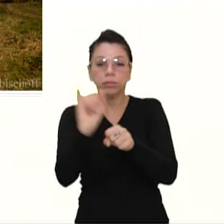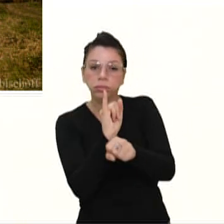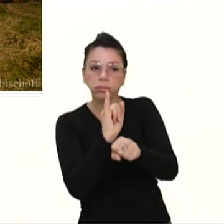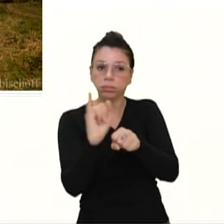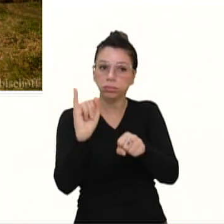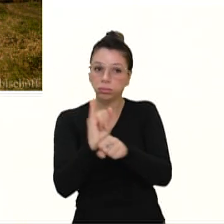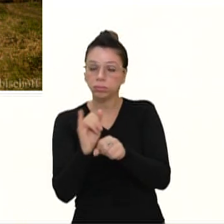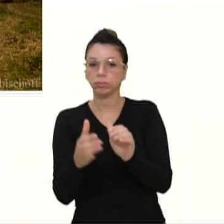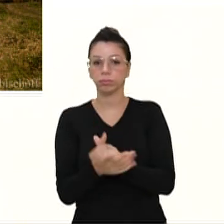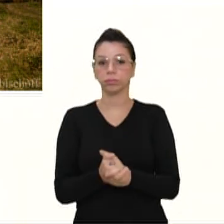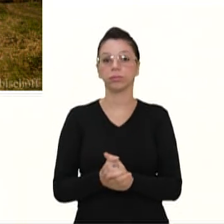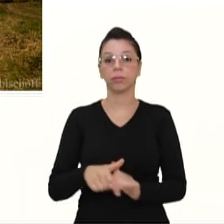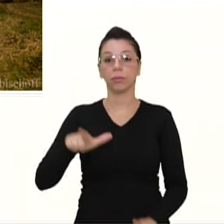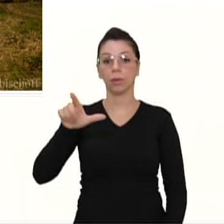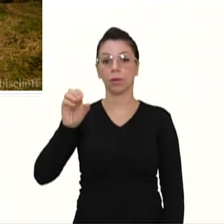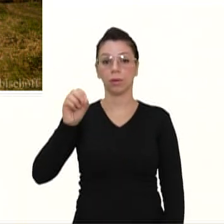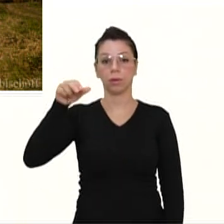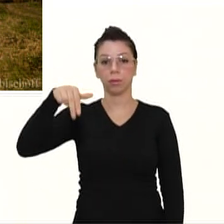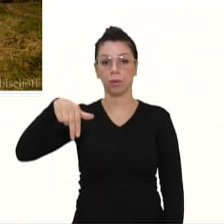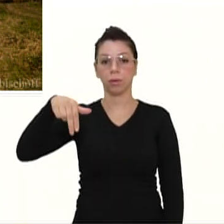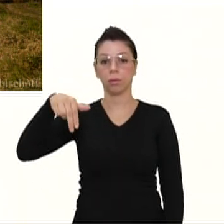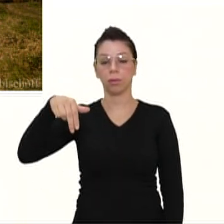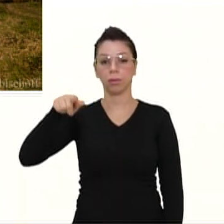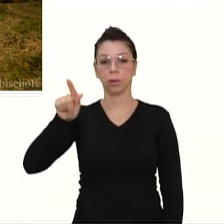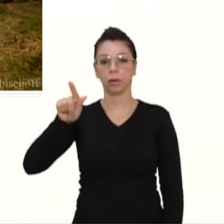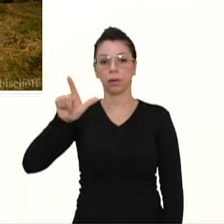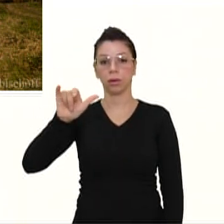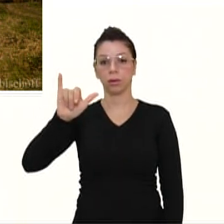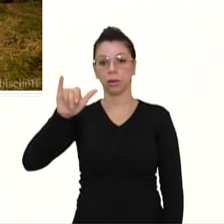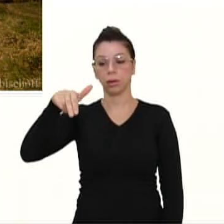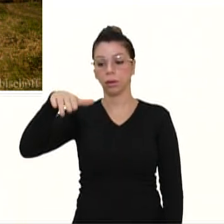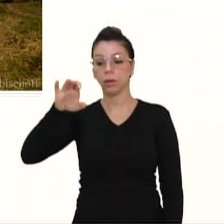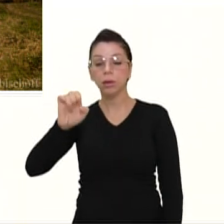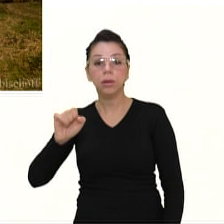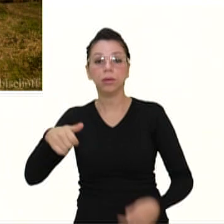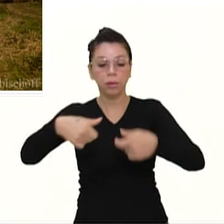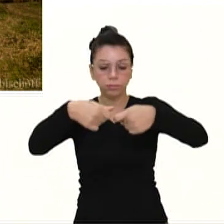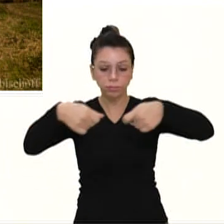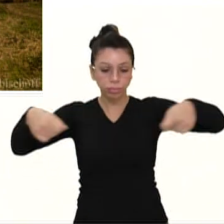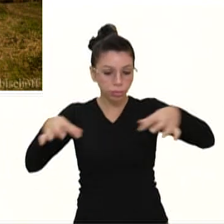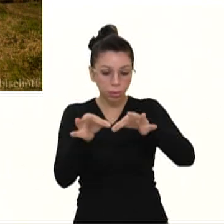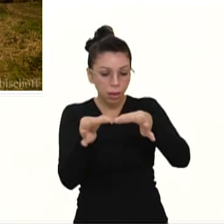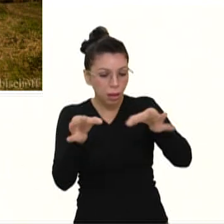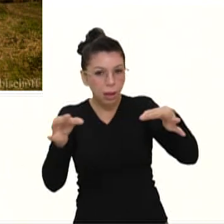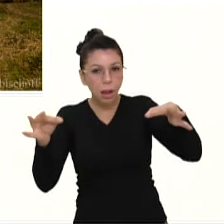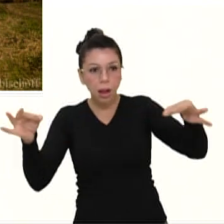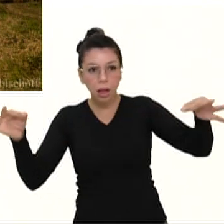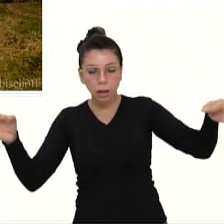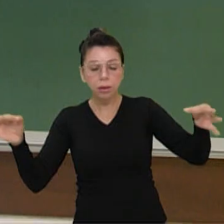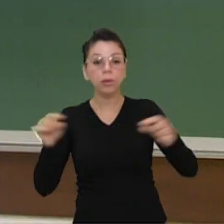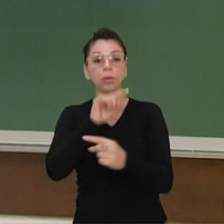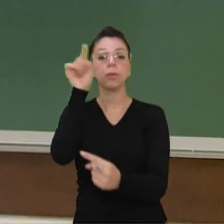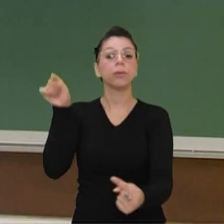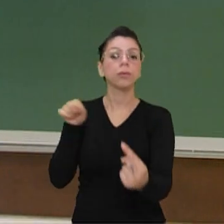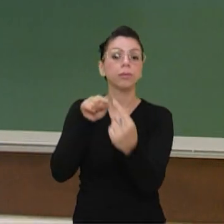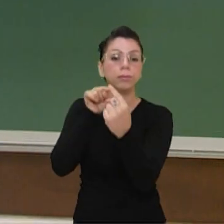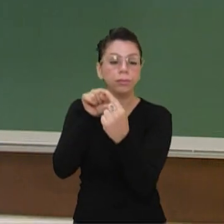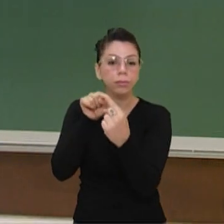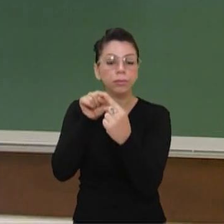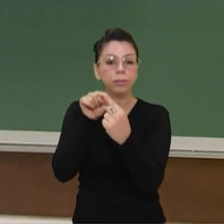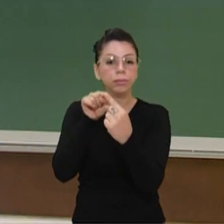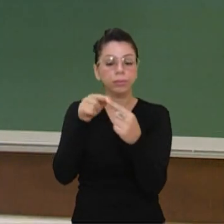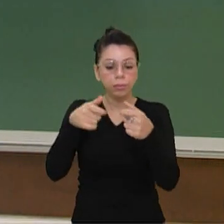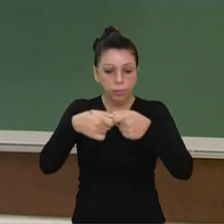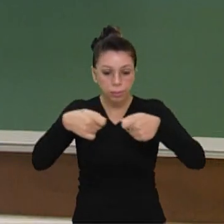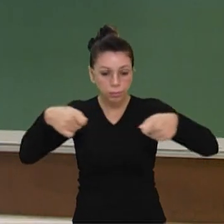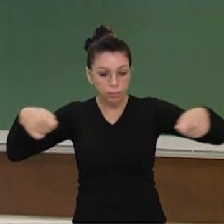O long line aí são fitas longas, o próprio nome já dá a entender, né, que o objetivo é você percorrer essa